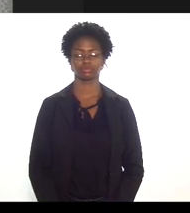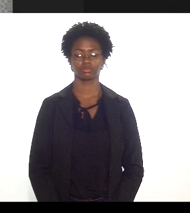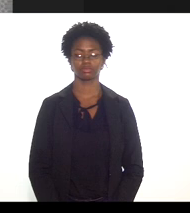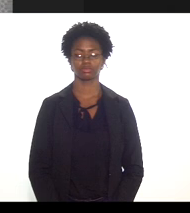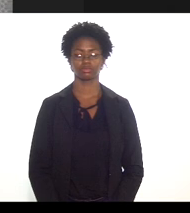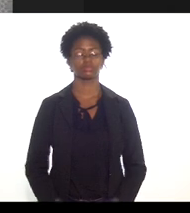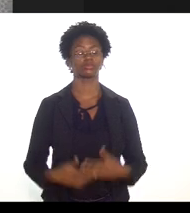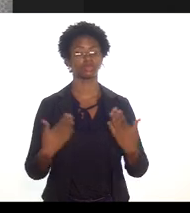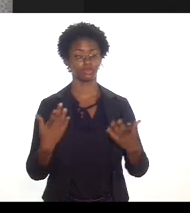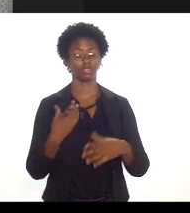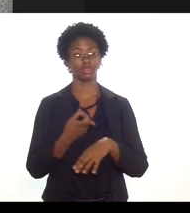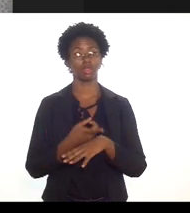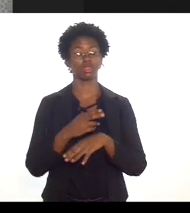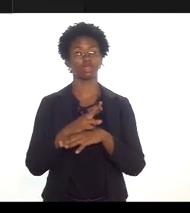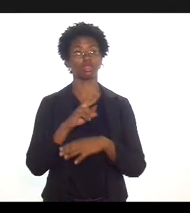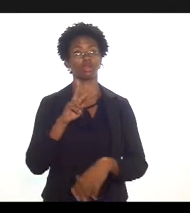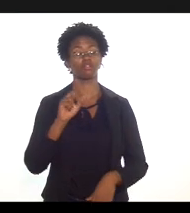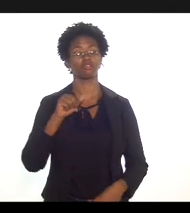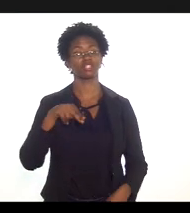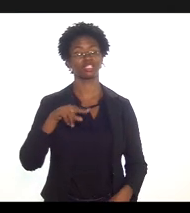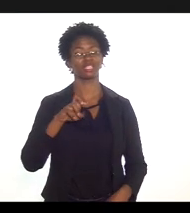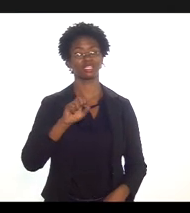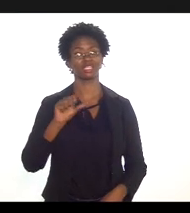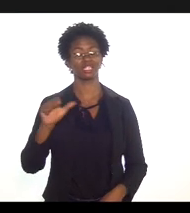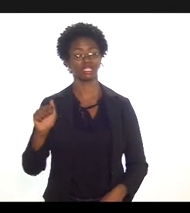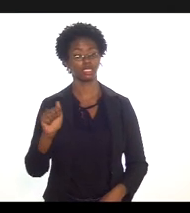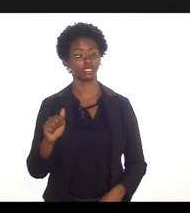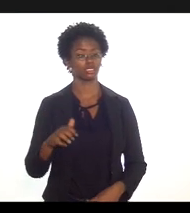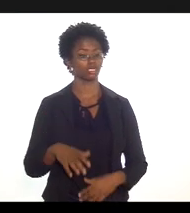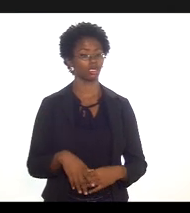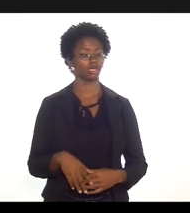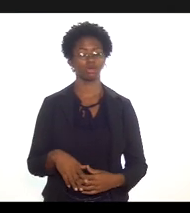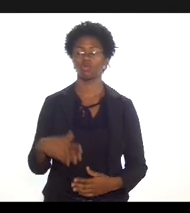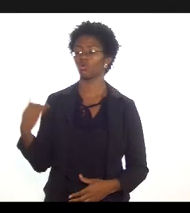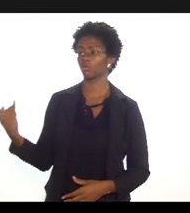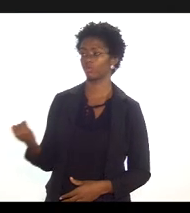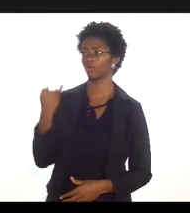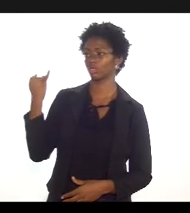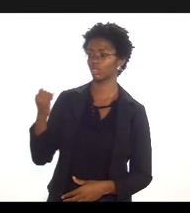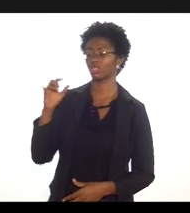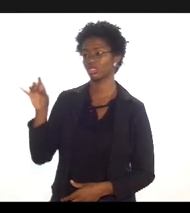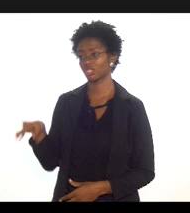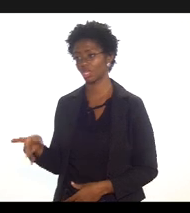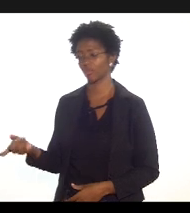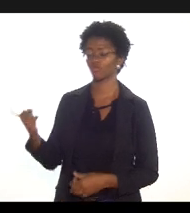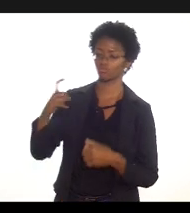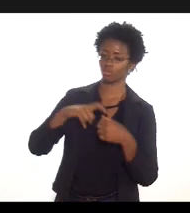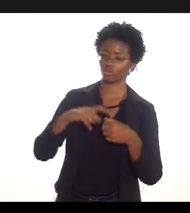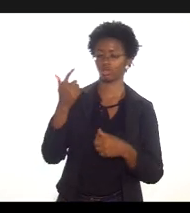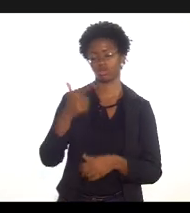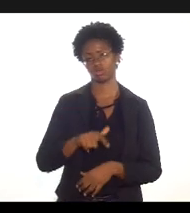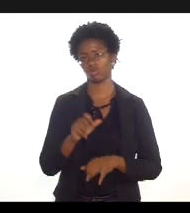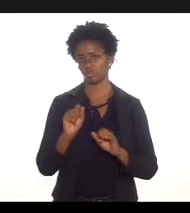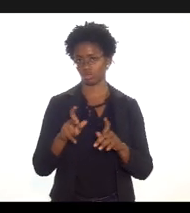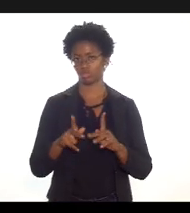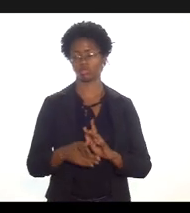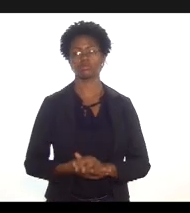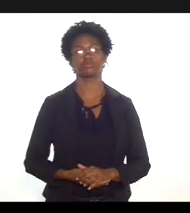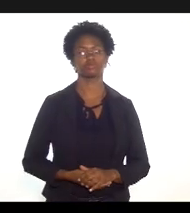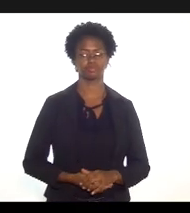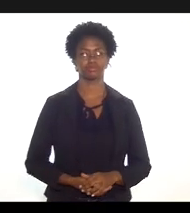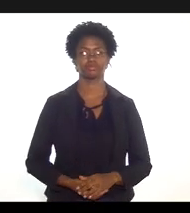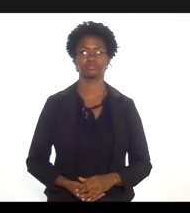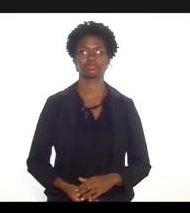Doutora Vanessa? Sim, o ideal é que ela saia e entre novamente.